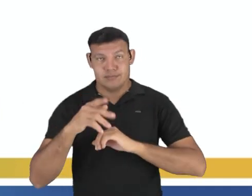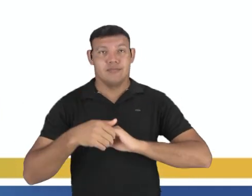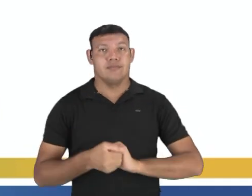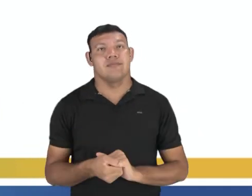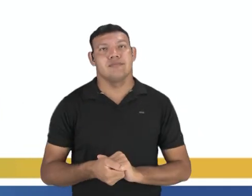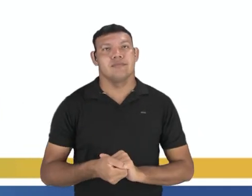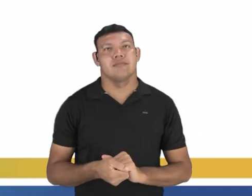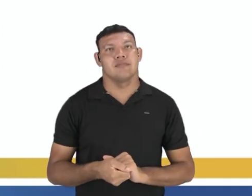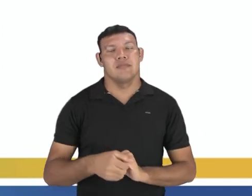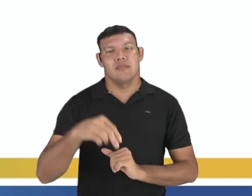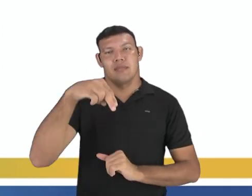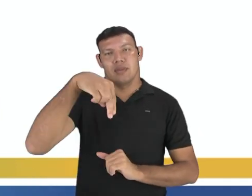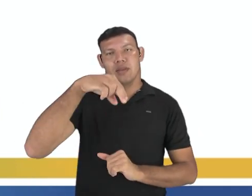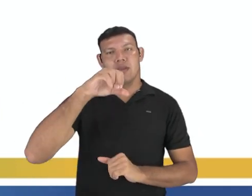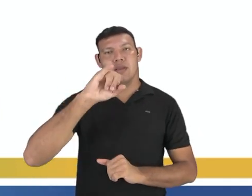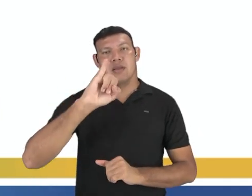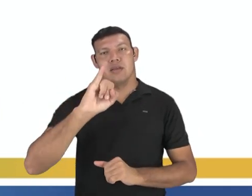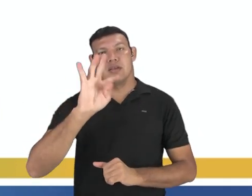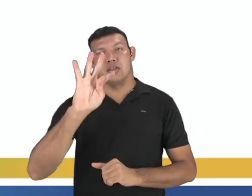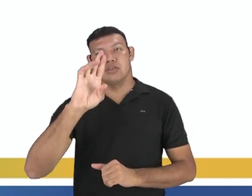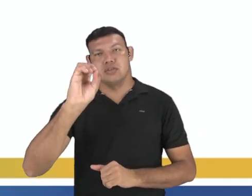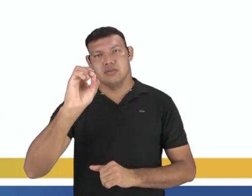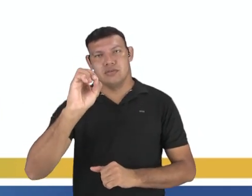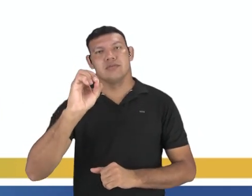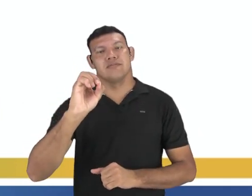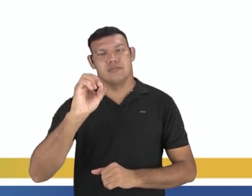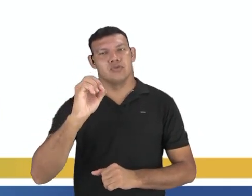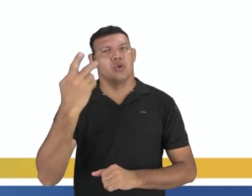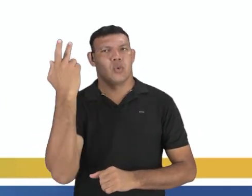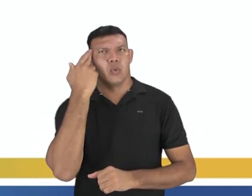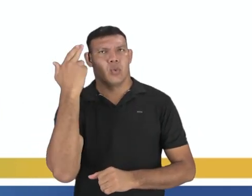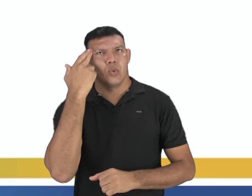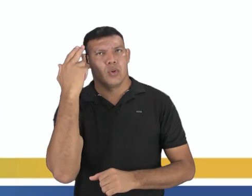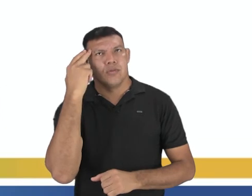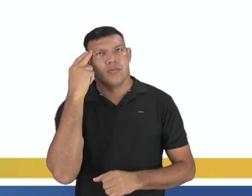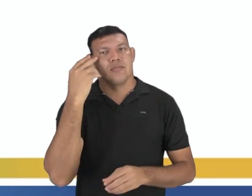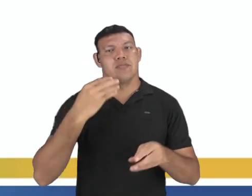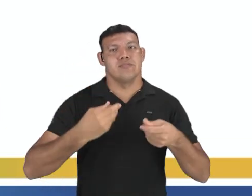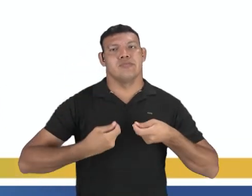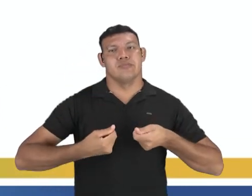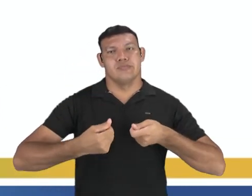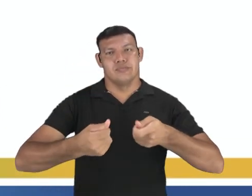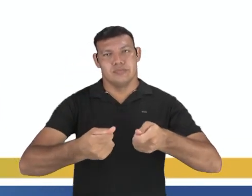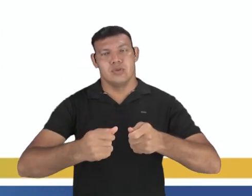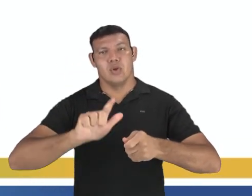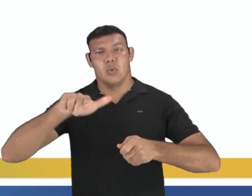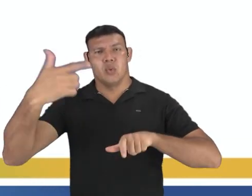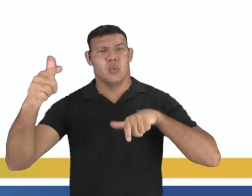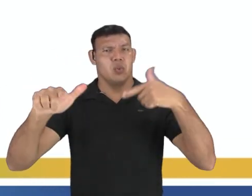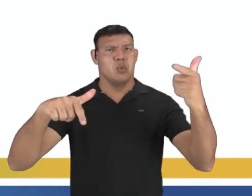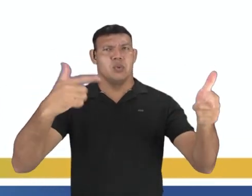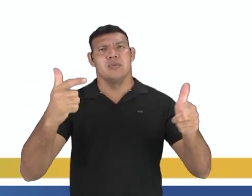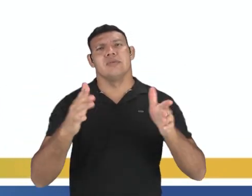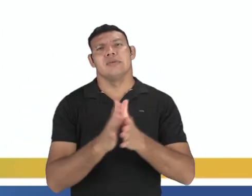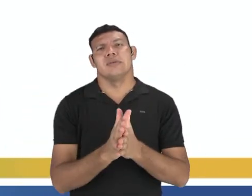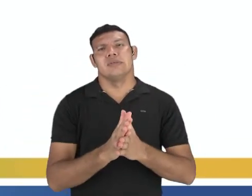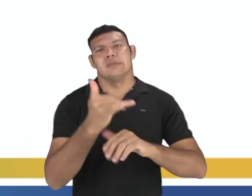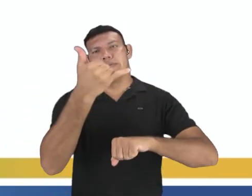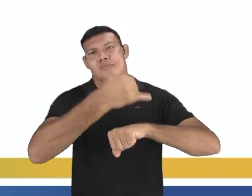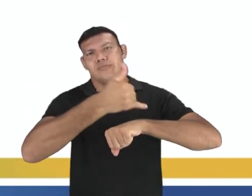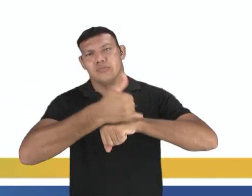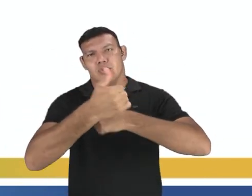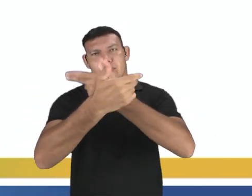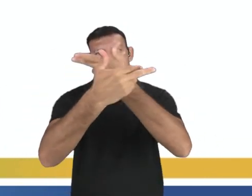ambiente, certo? As nitrobactérias elas são comuns no solo, elas reciclam nitrogênio, enquanto as outras